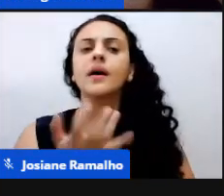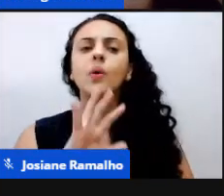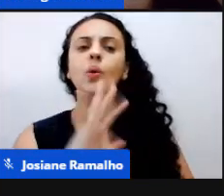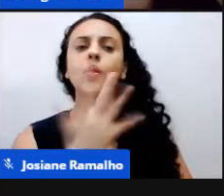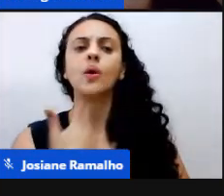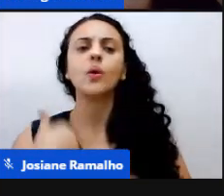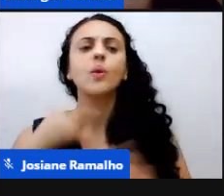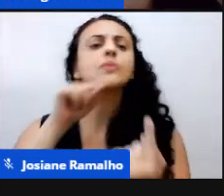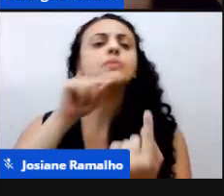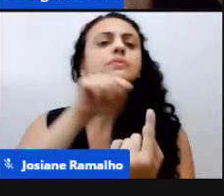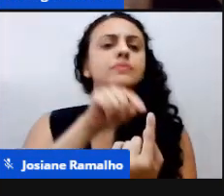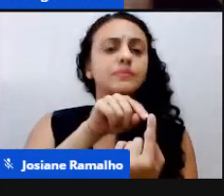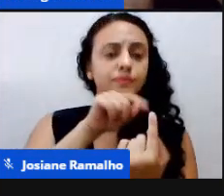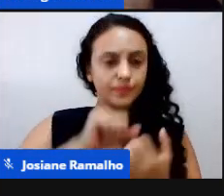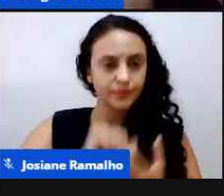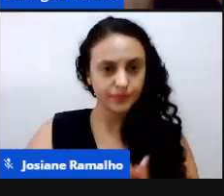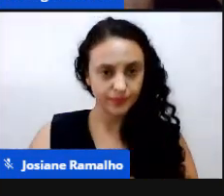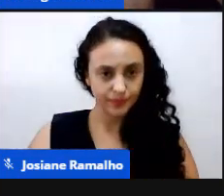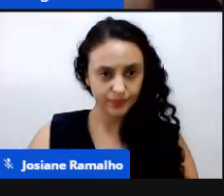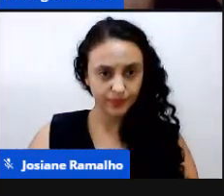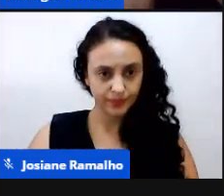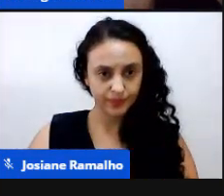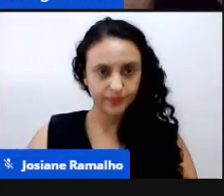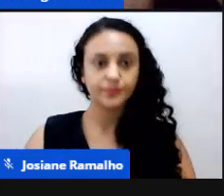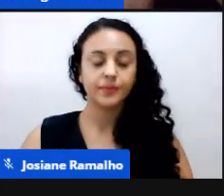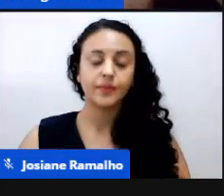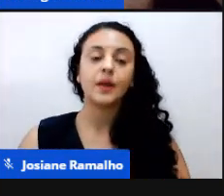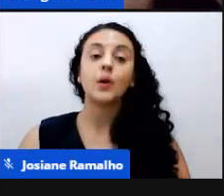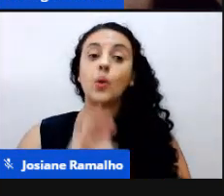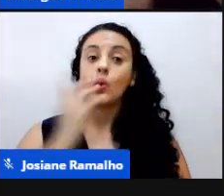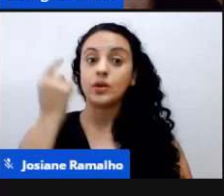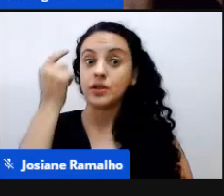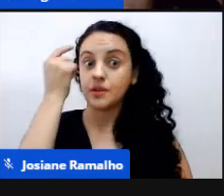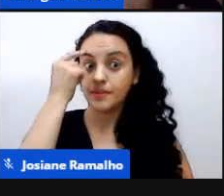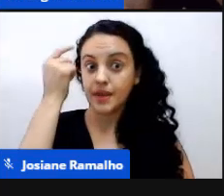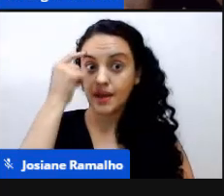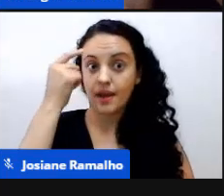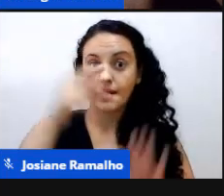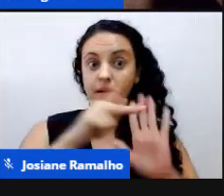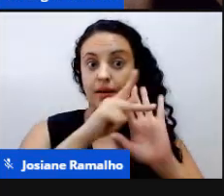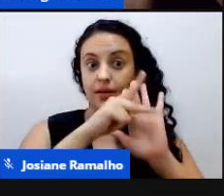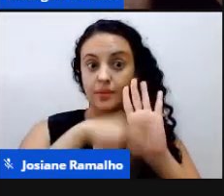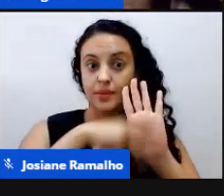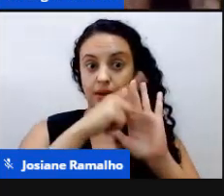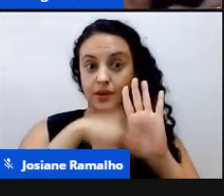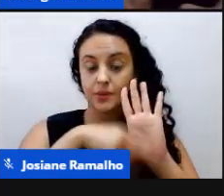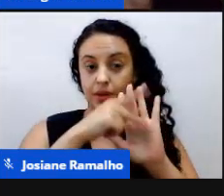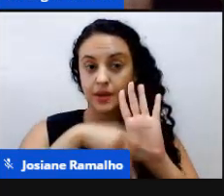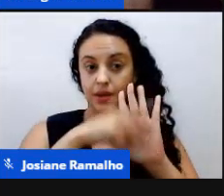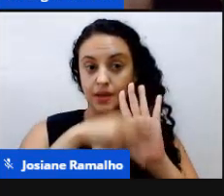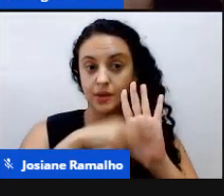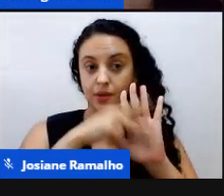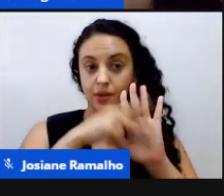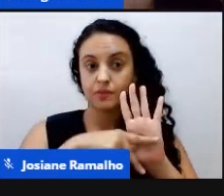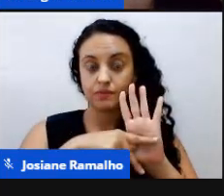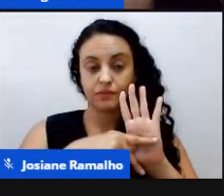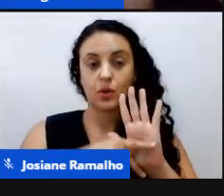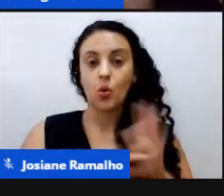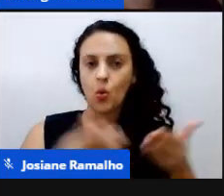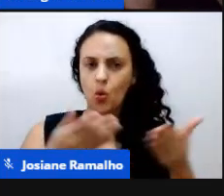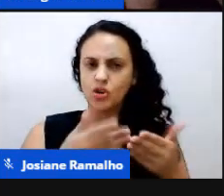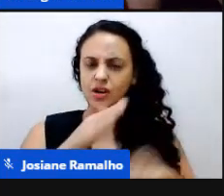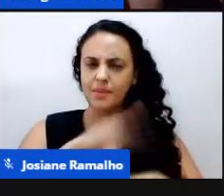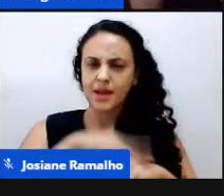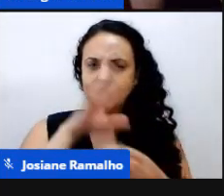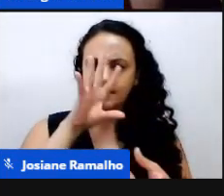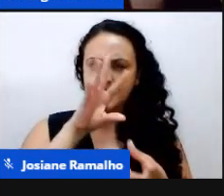dessa criança, né? Então, quando a gente pensa no planejamento, mesmo hoje ele estando mais simplificado, porque